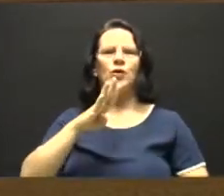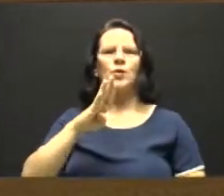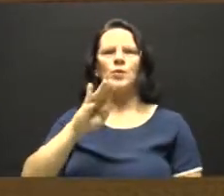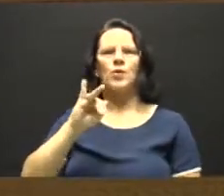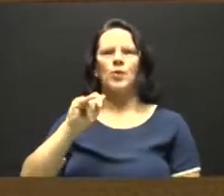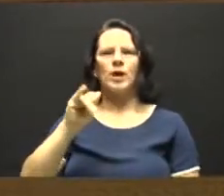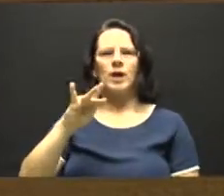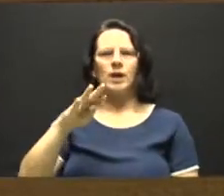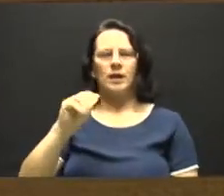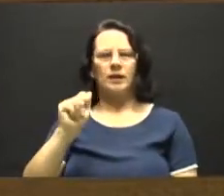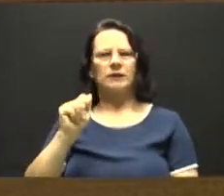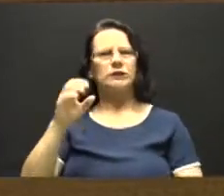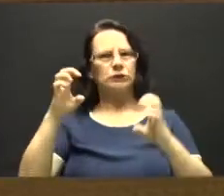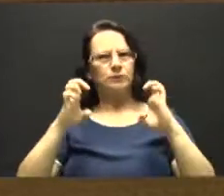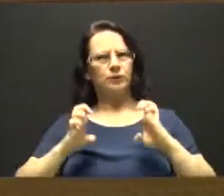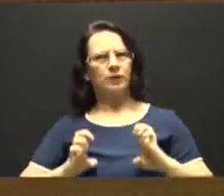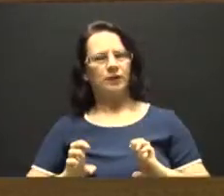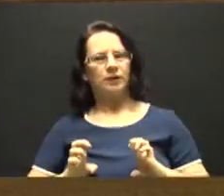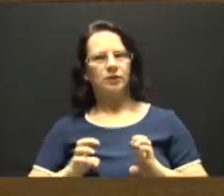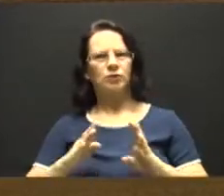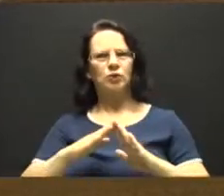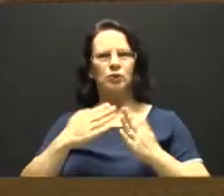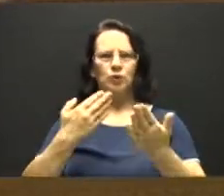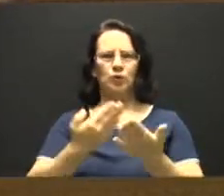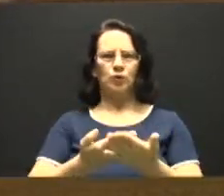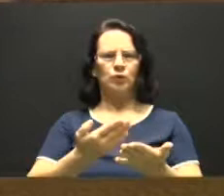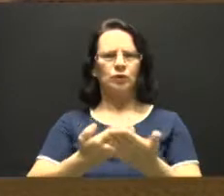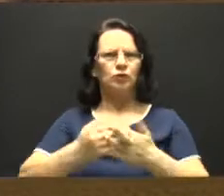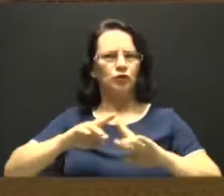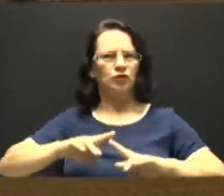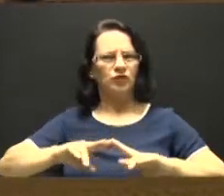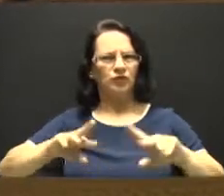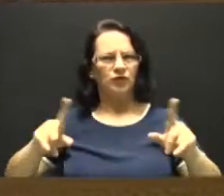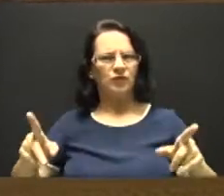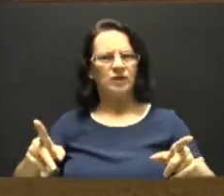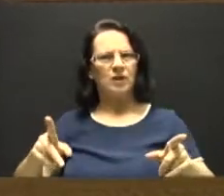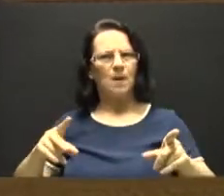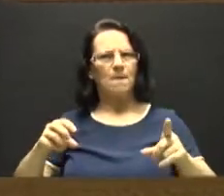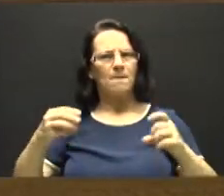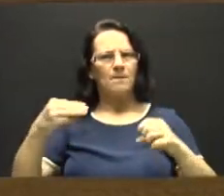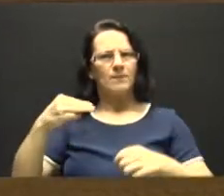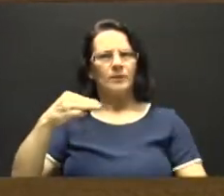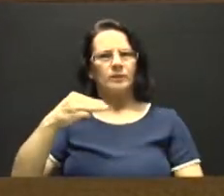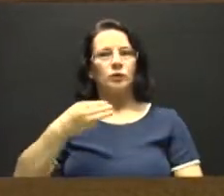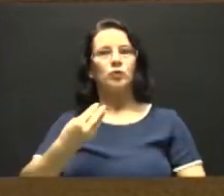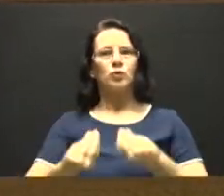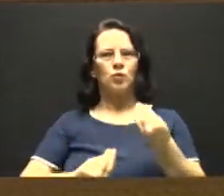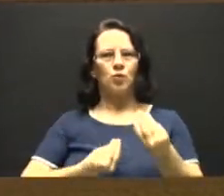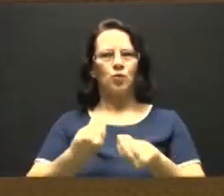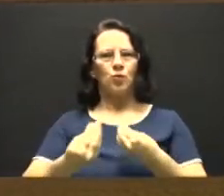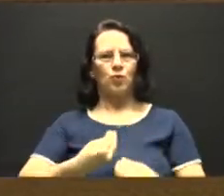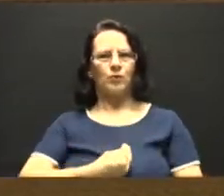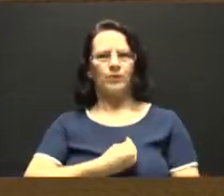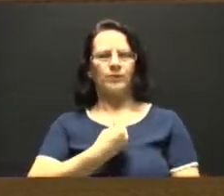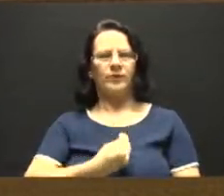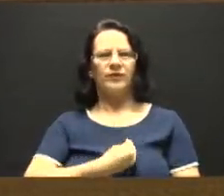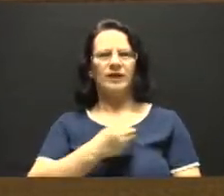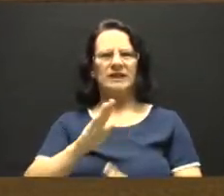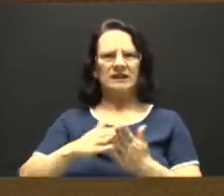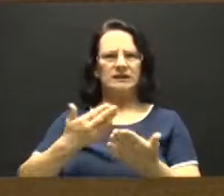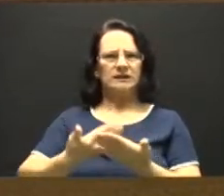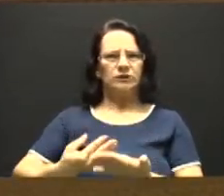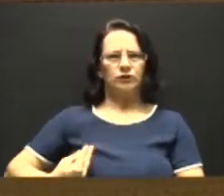essa estudada de forma multidisciplinar a moralidade da conduta humana no campo das ciências da